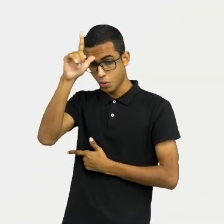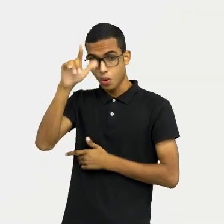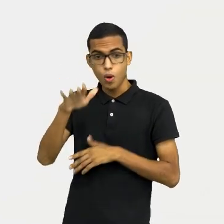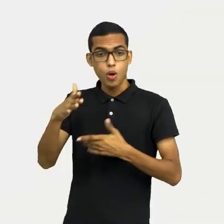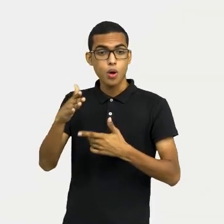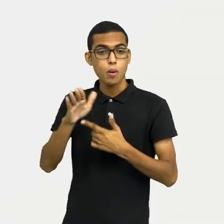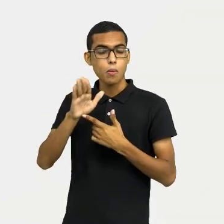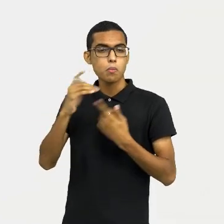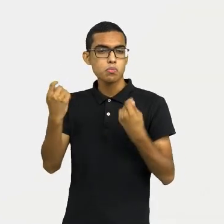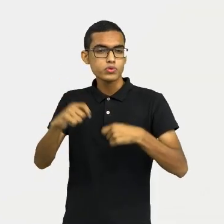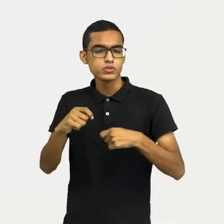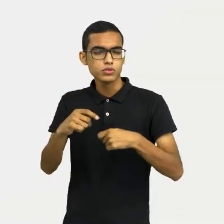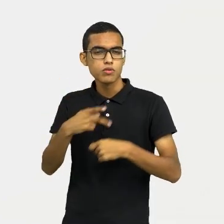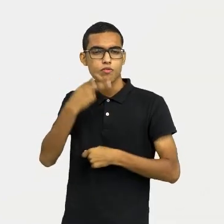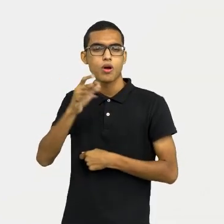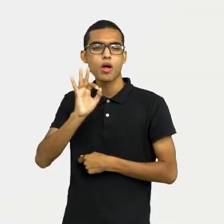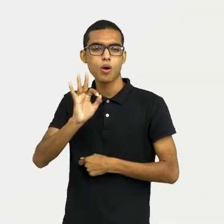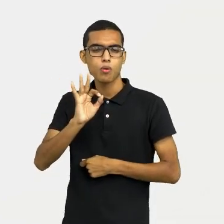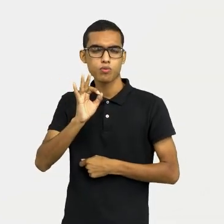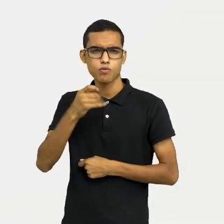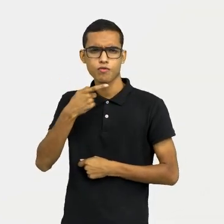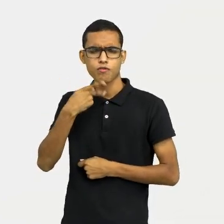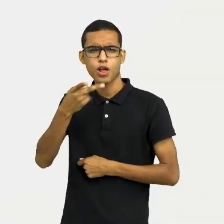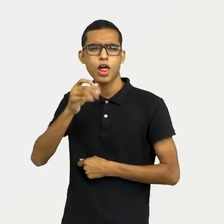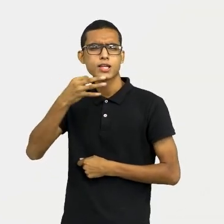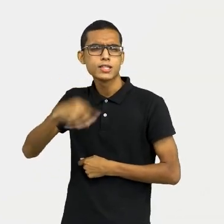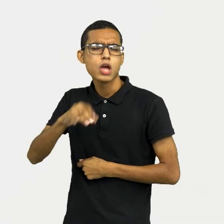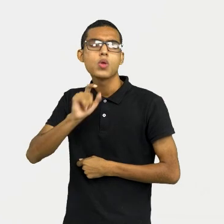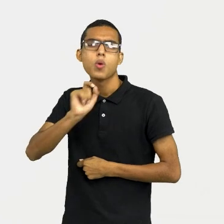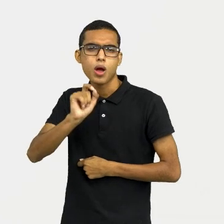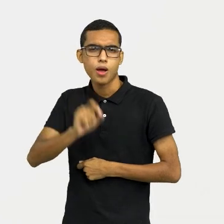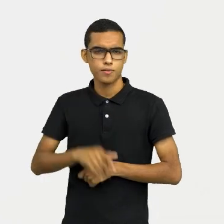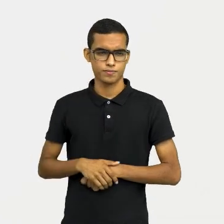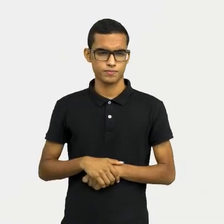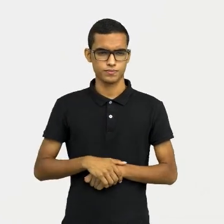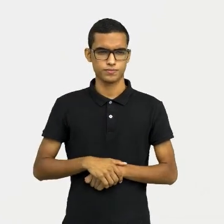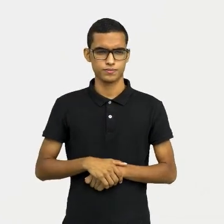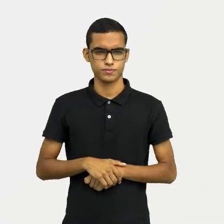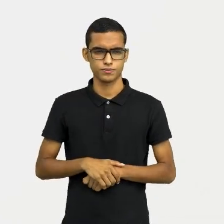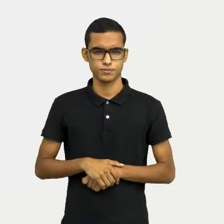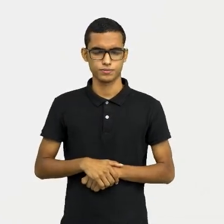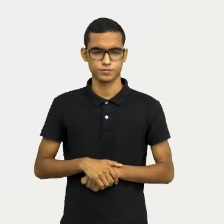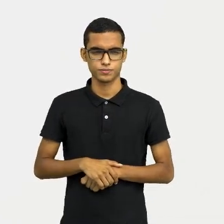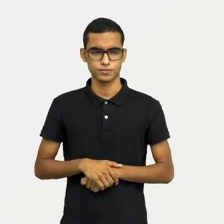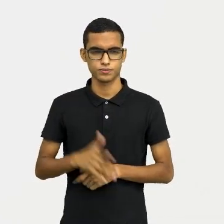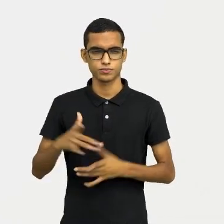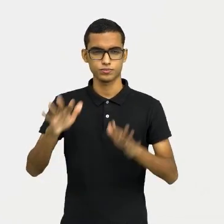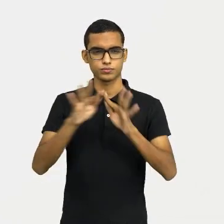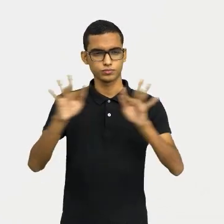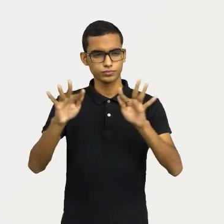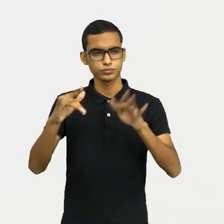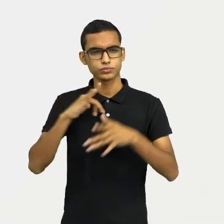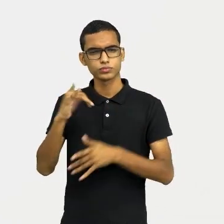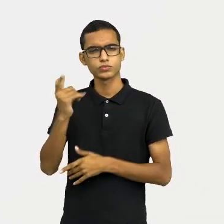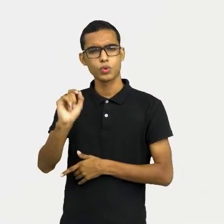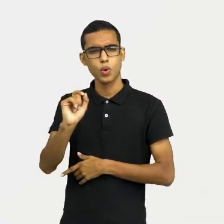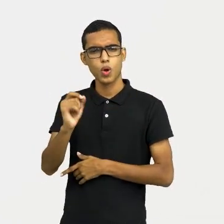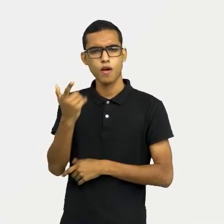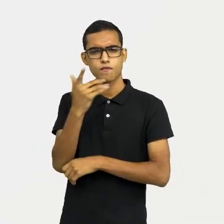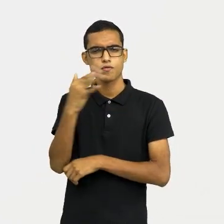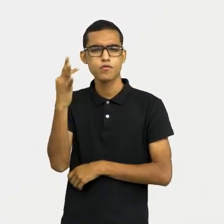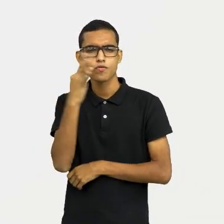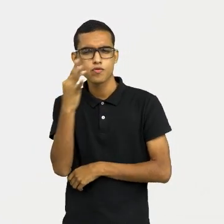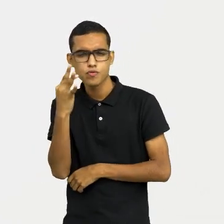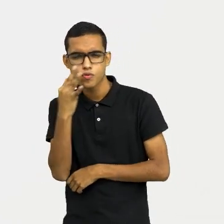1. O item 1 diz: consumo de frutas, hortaliças contaminadas por agrotóxicos. Olha aqui,